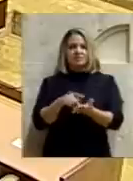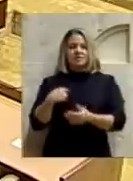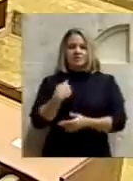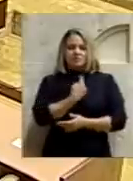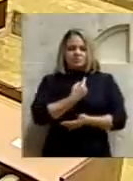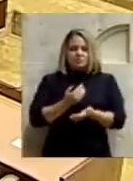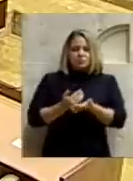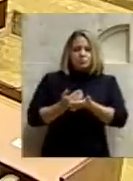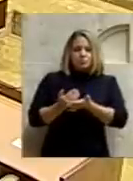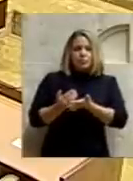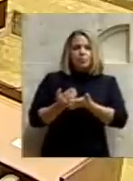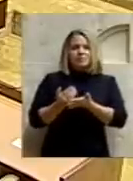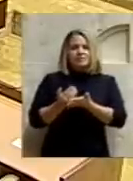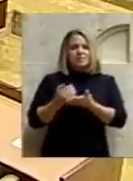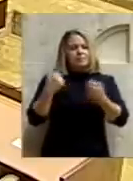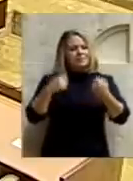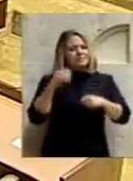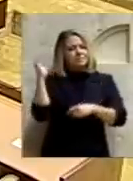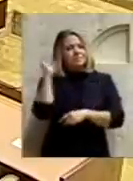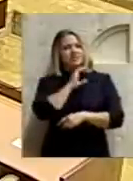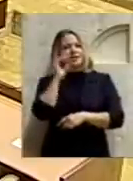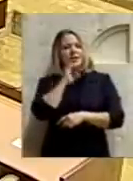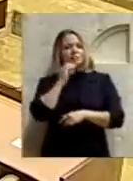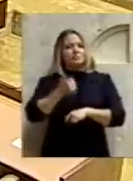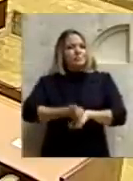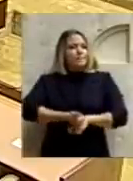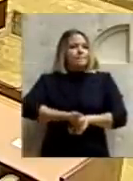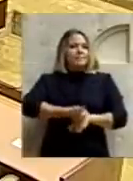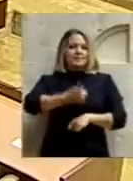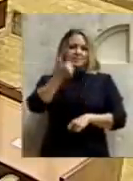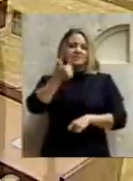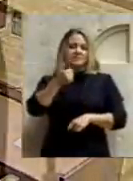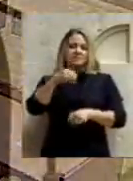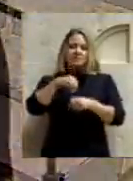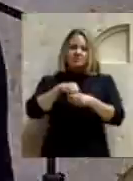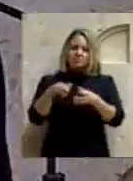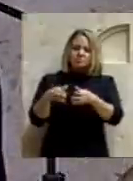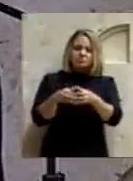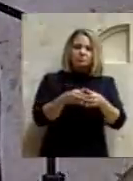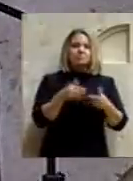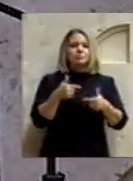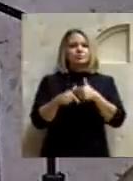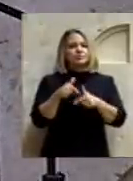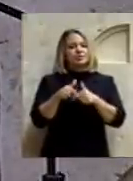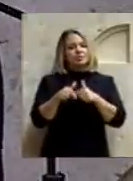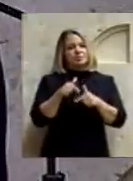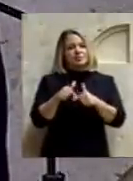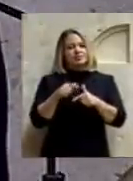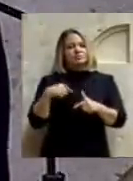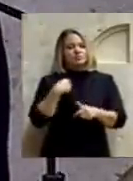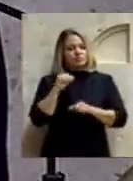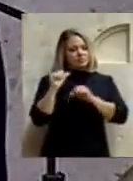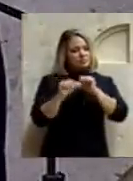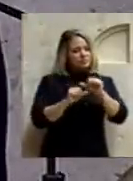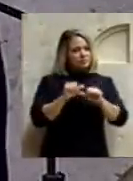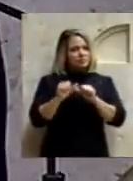Necessitamos, com urgência, de um maior aprimoramento da prestação jurisdicional, especialmente no sentido de